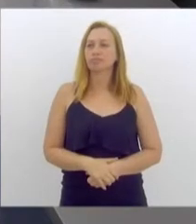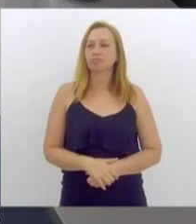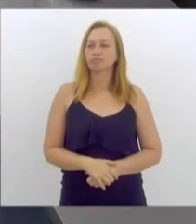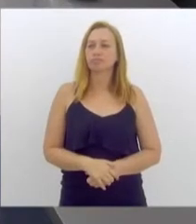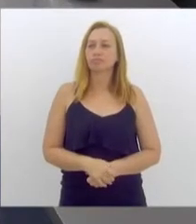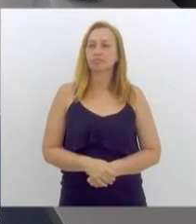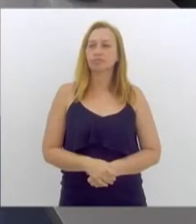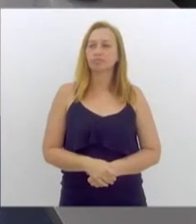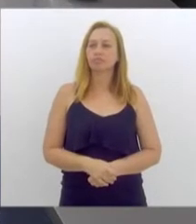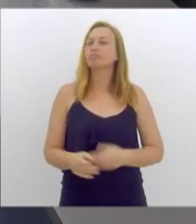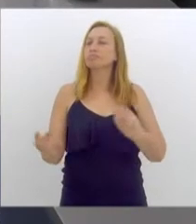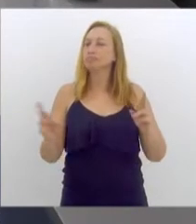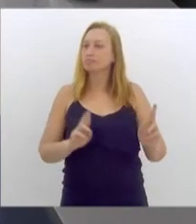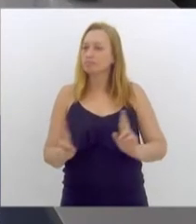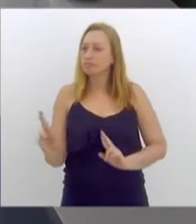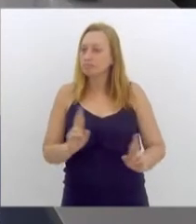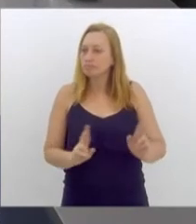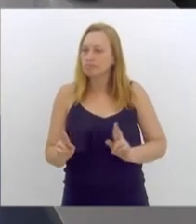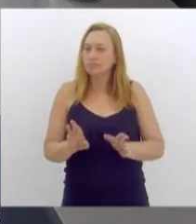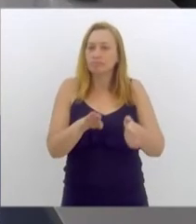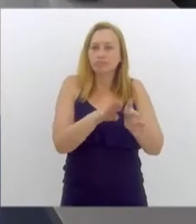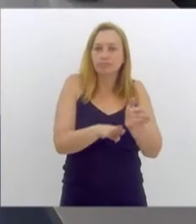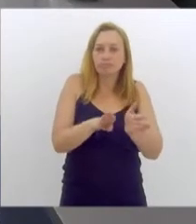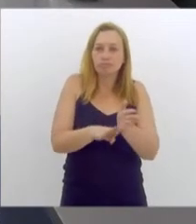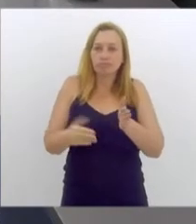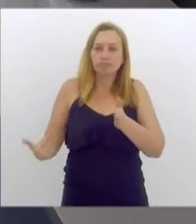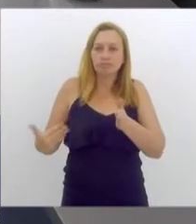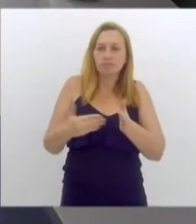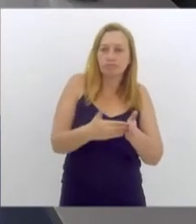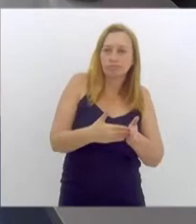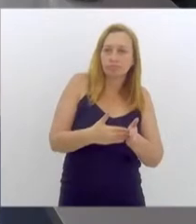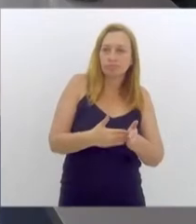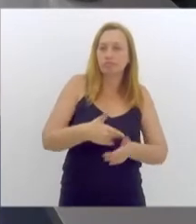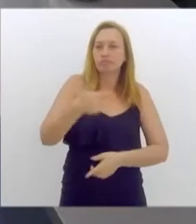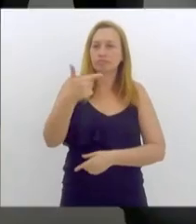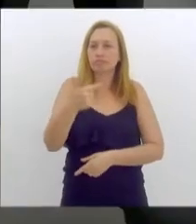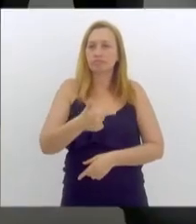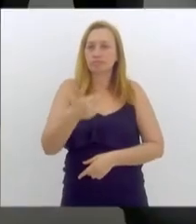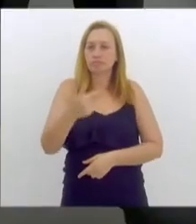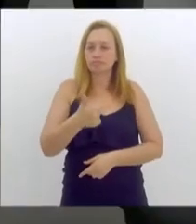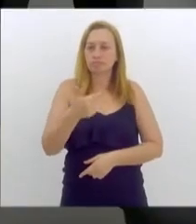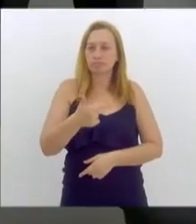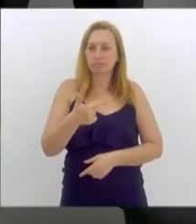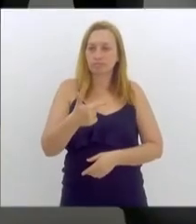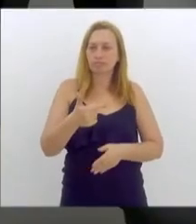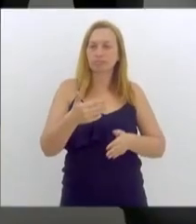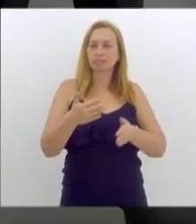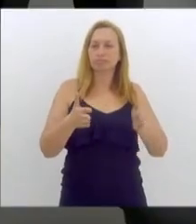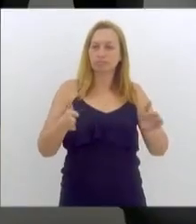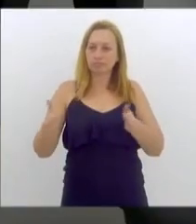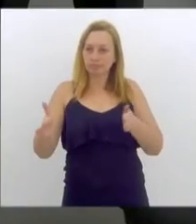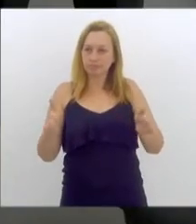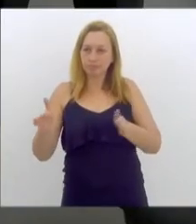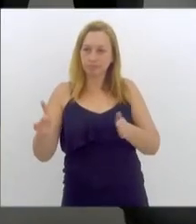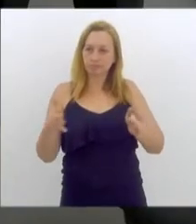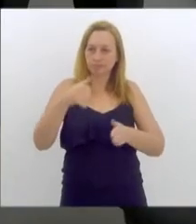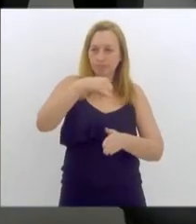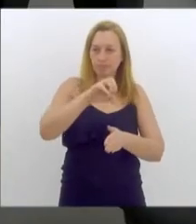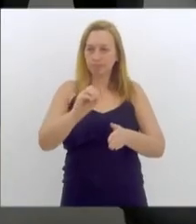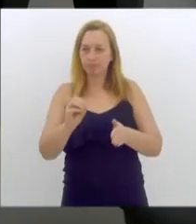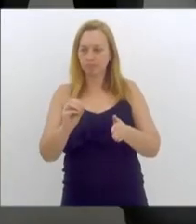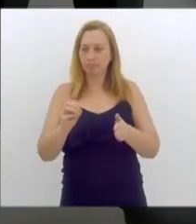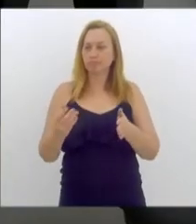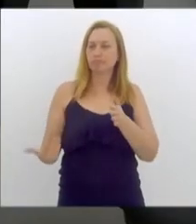com relação a despesa até o segundo quadrimestre a gente percebe que houve um aumento real